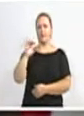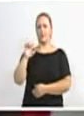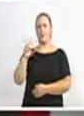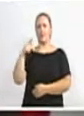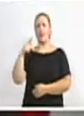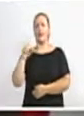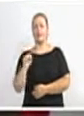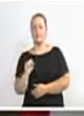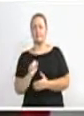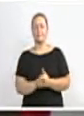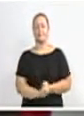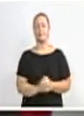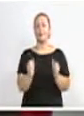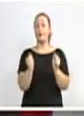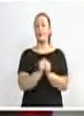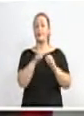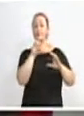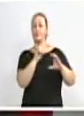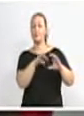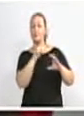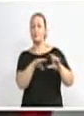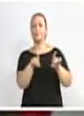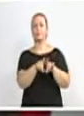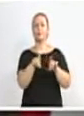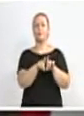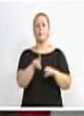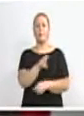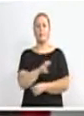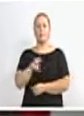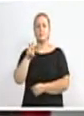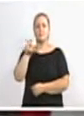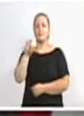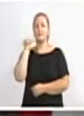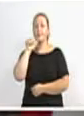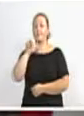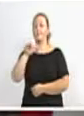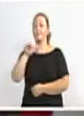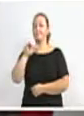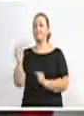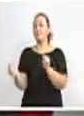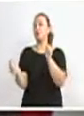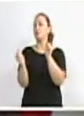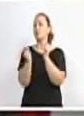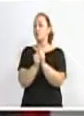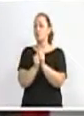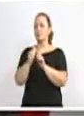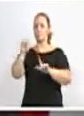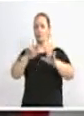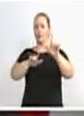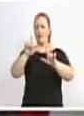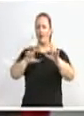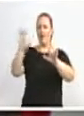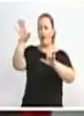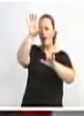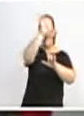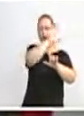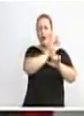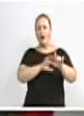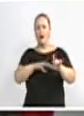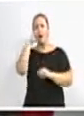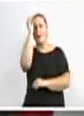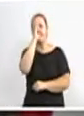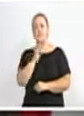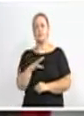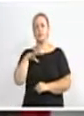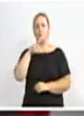Rede Globo, e as 5 irmãs que compõem os meios de comunicação no Brasil, e aqui em Blumenau, todos